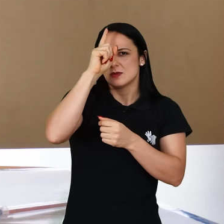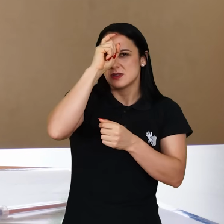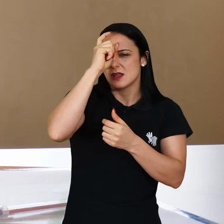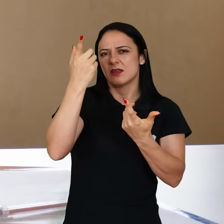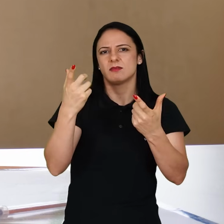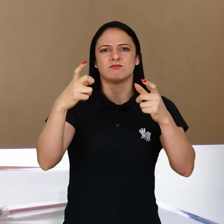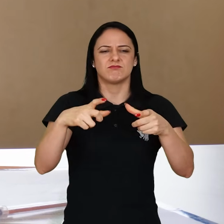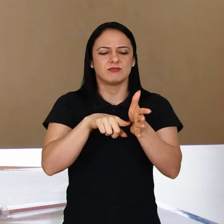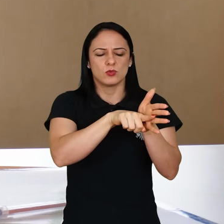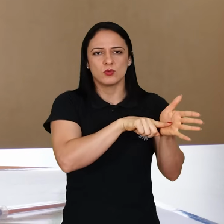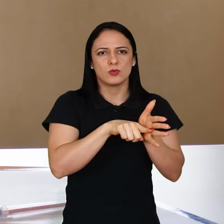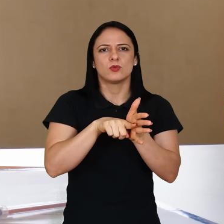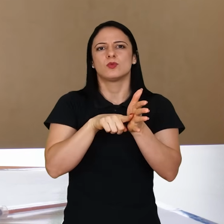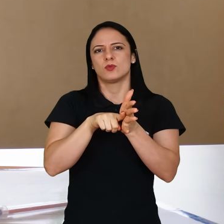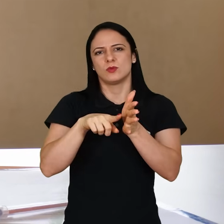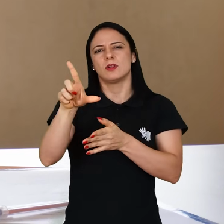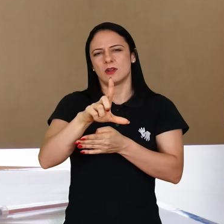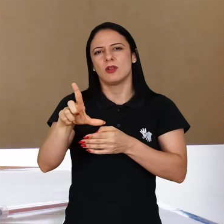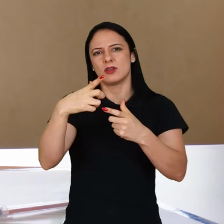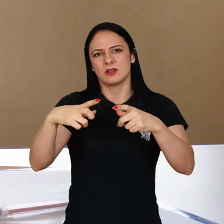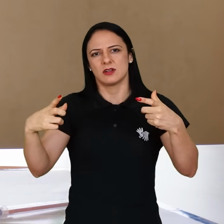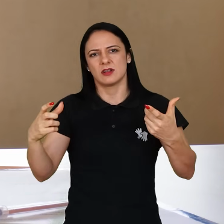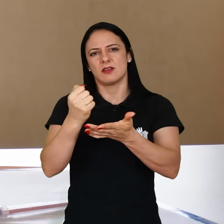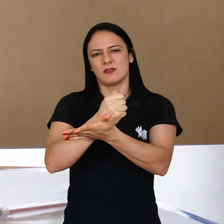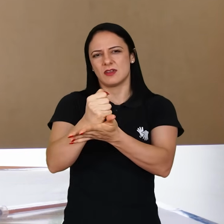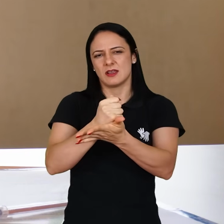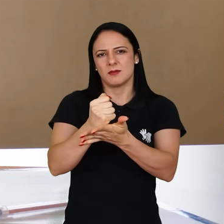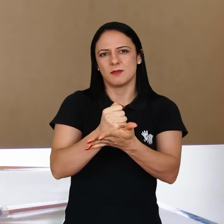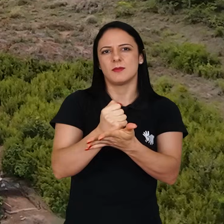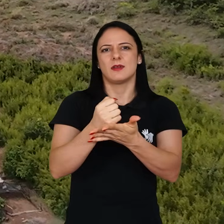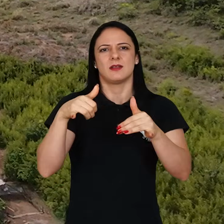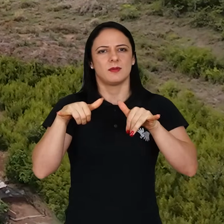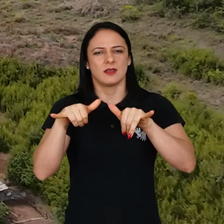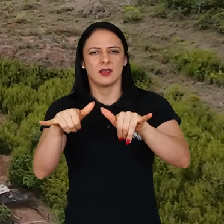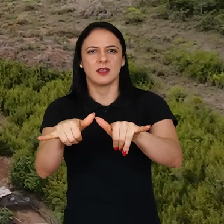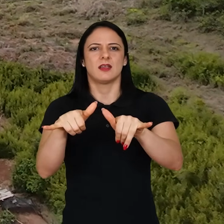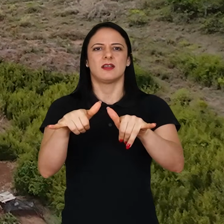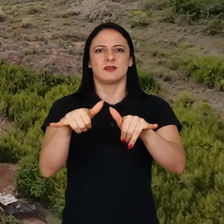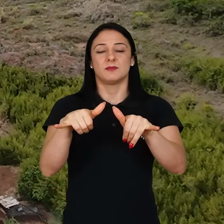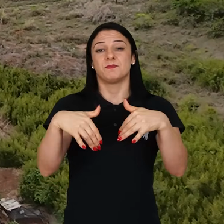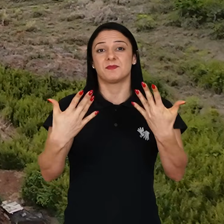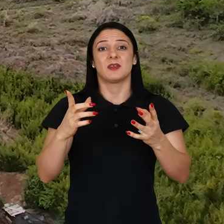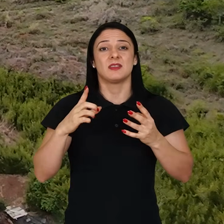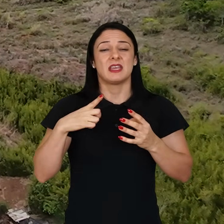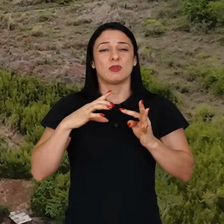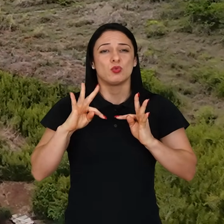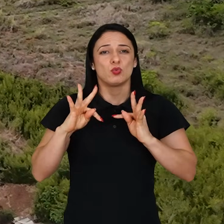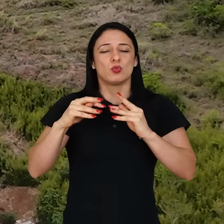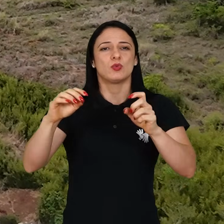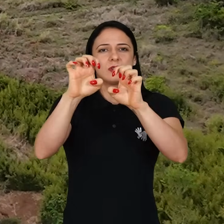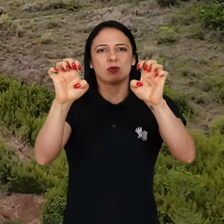hospitais, clínicas, comércio bem desenvolvido, farmácias, redes de supermercado. Então a gente tem